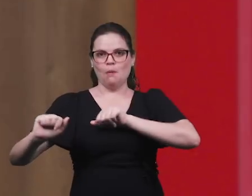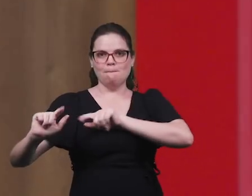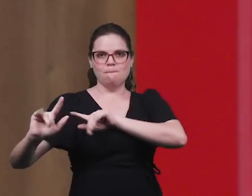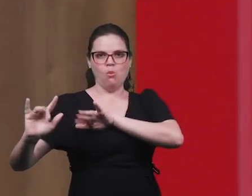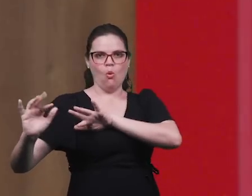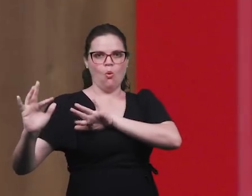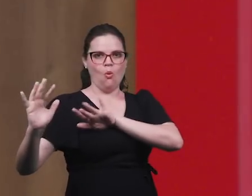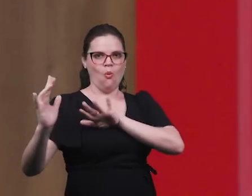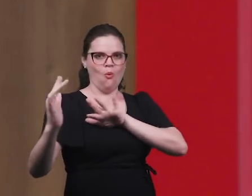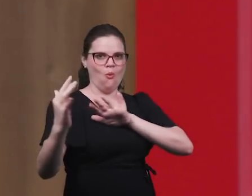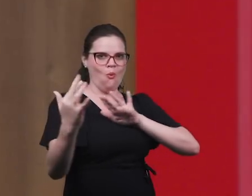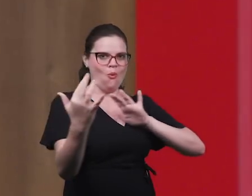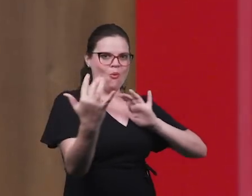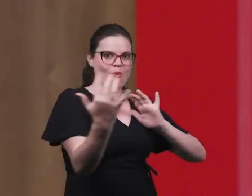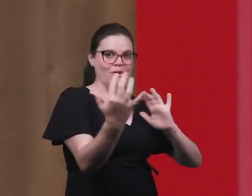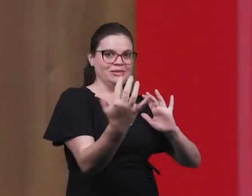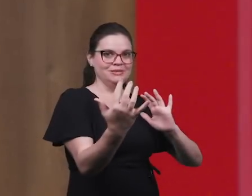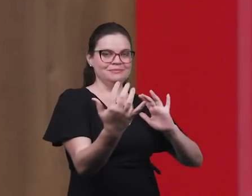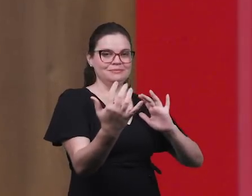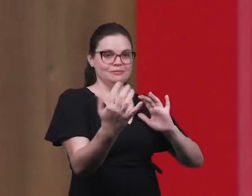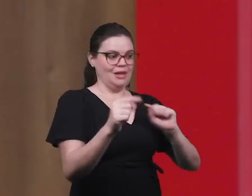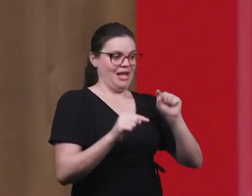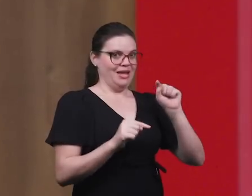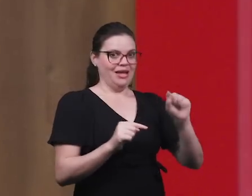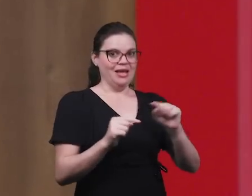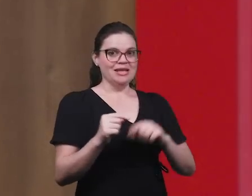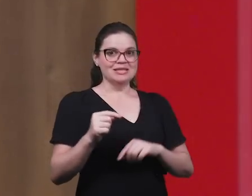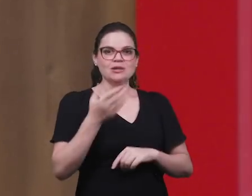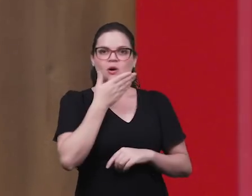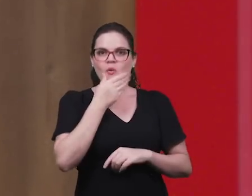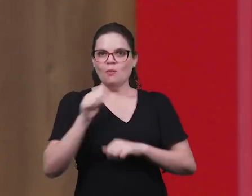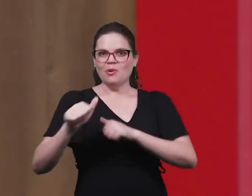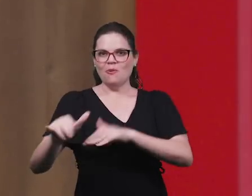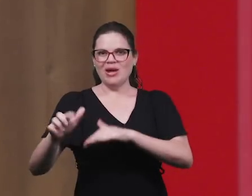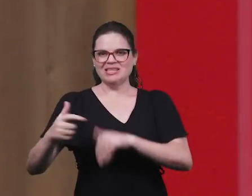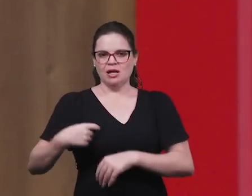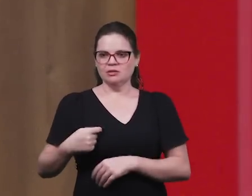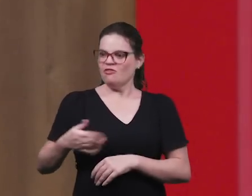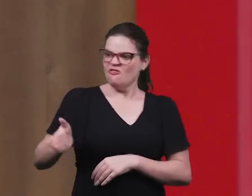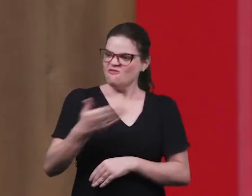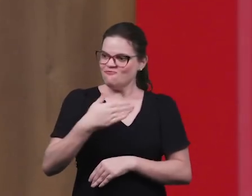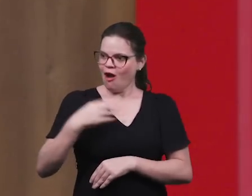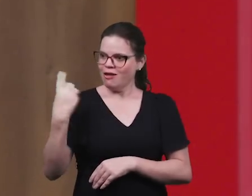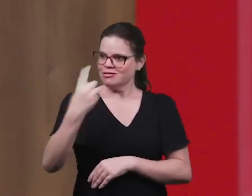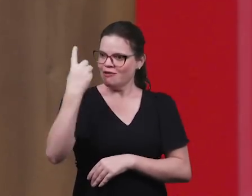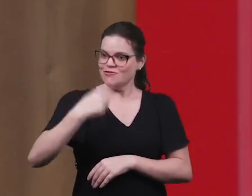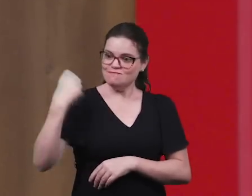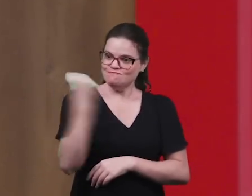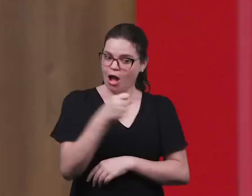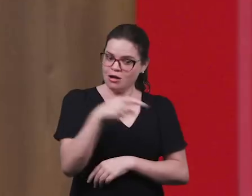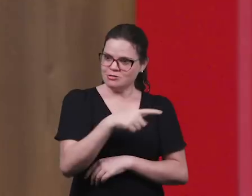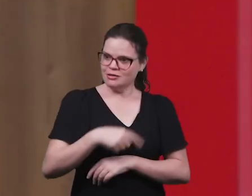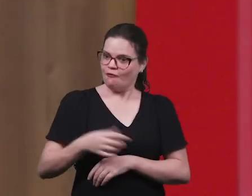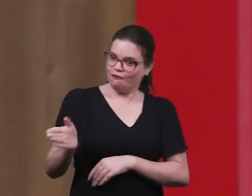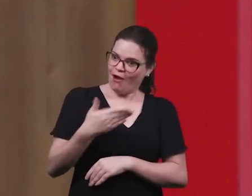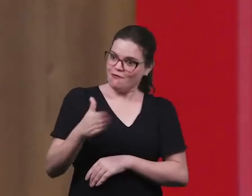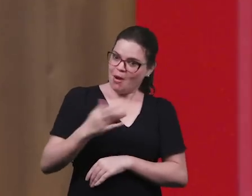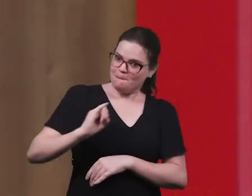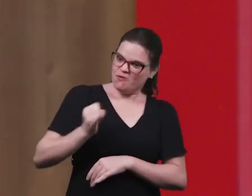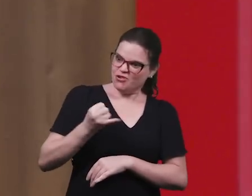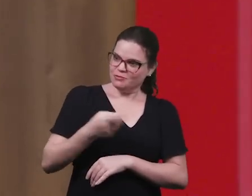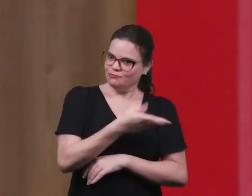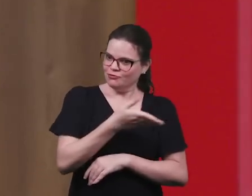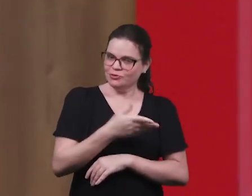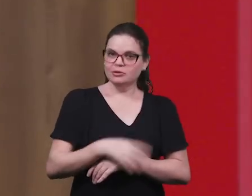de Davi ainda o incitavam: mata esse cão, tira logo a vida dele, porque ele estava perseguindo